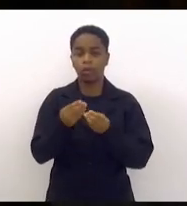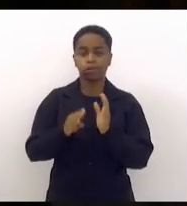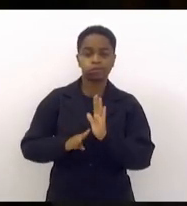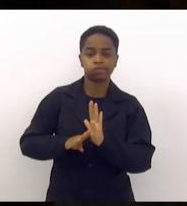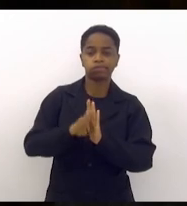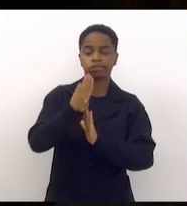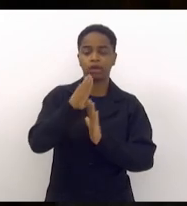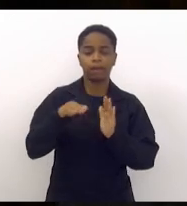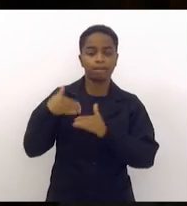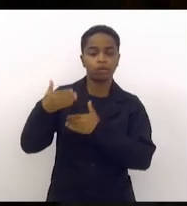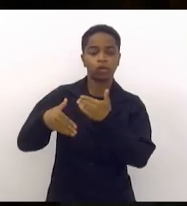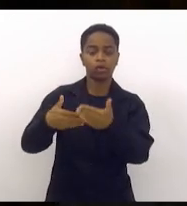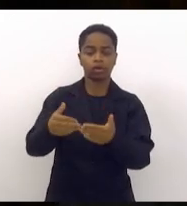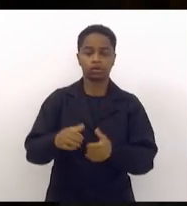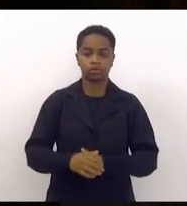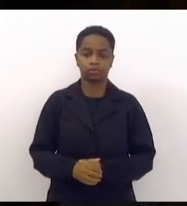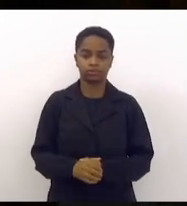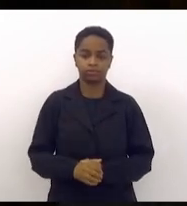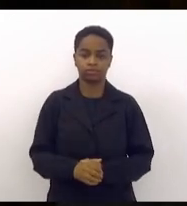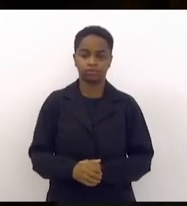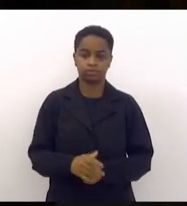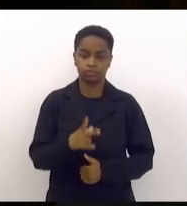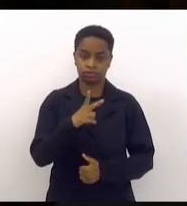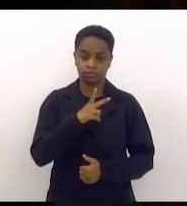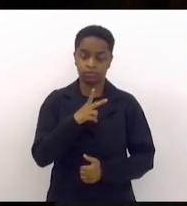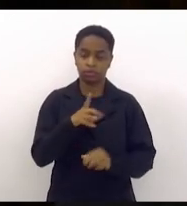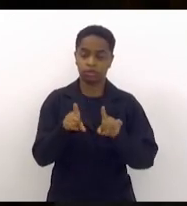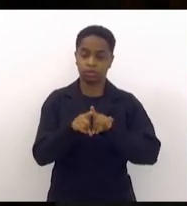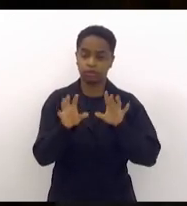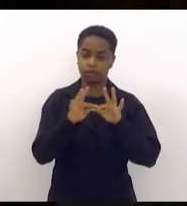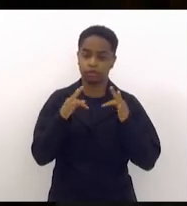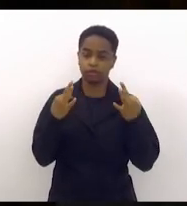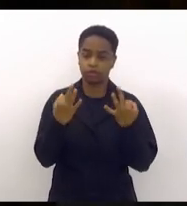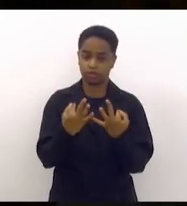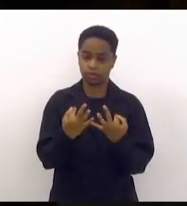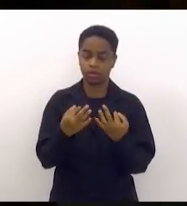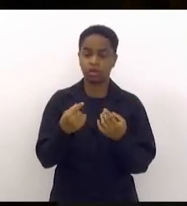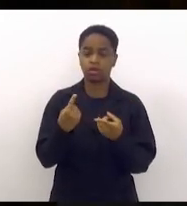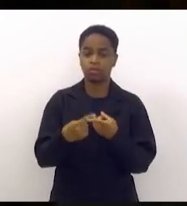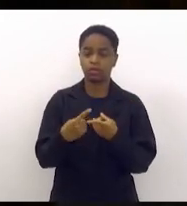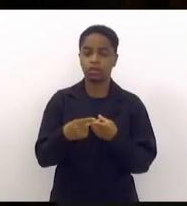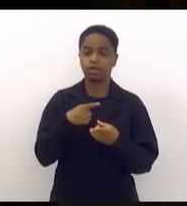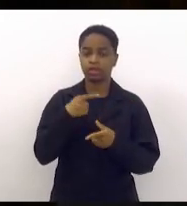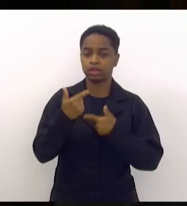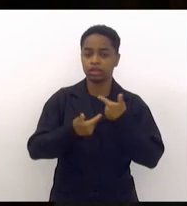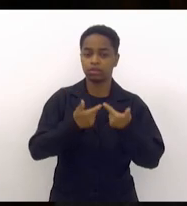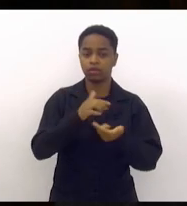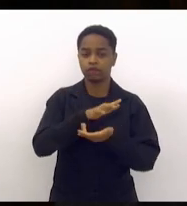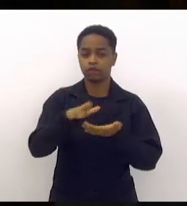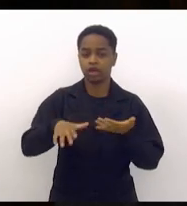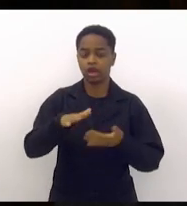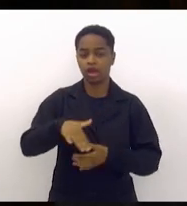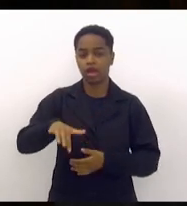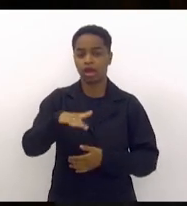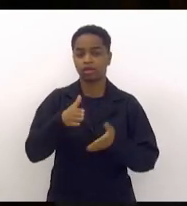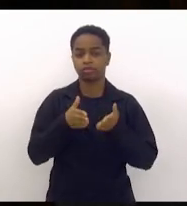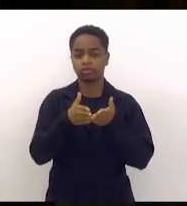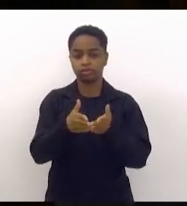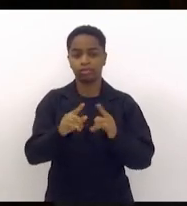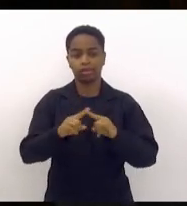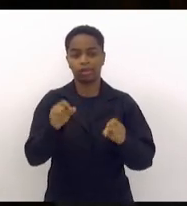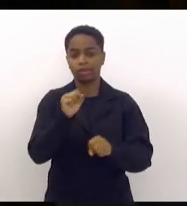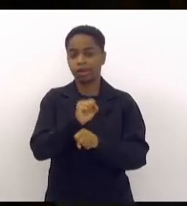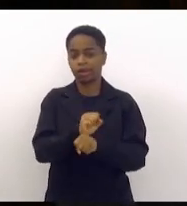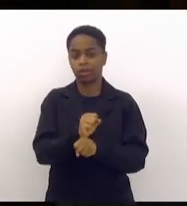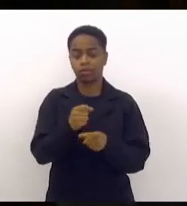eh que tiveram pessoal e familiar com os empregos que tinham na indústria naval e que pararam